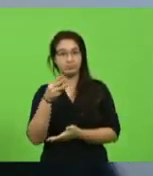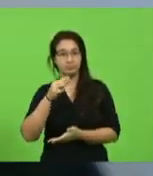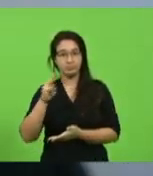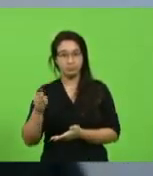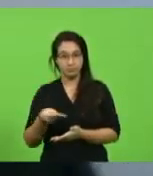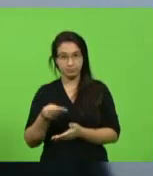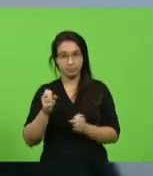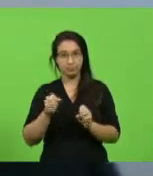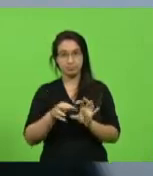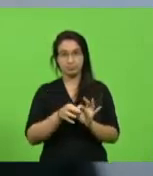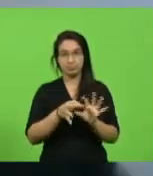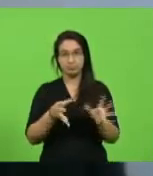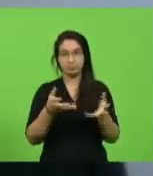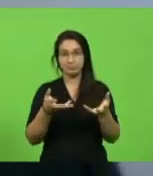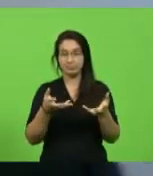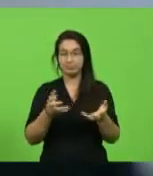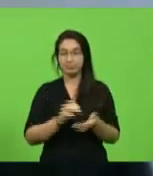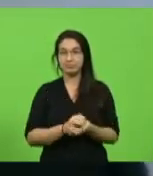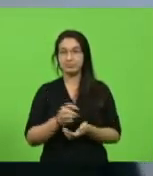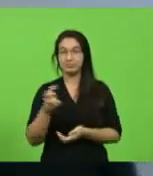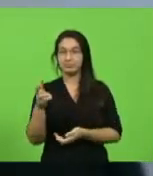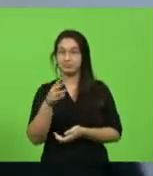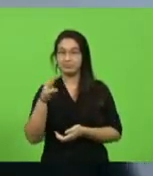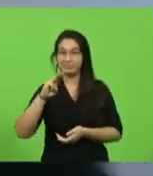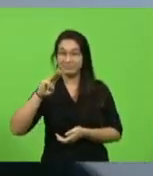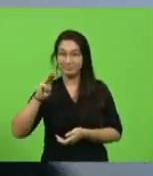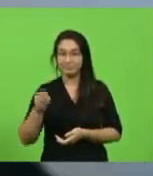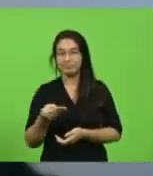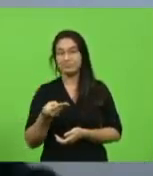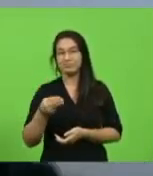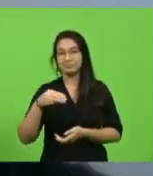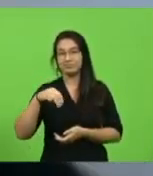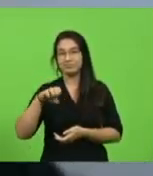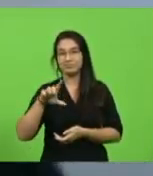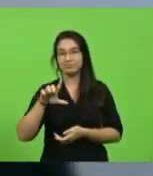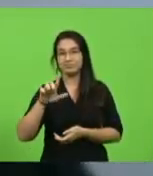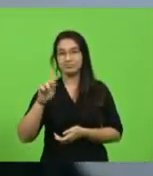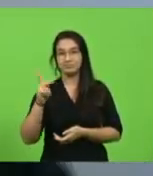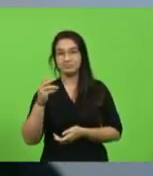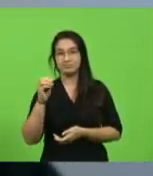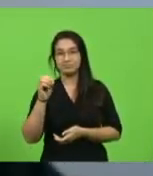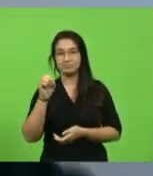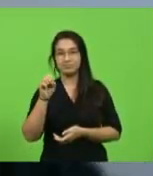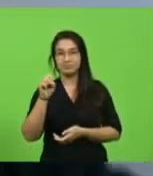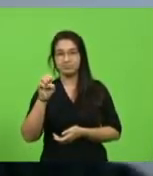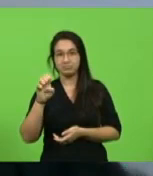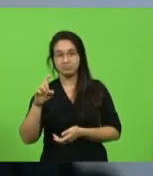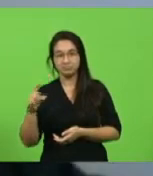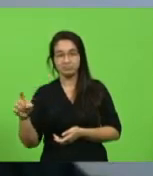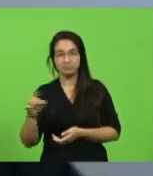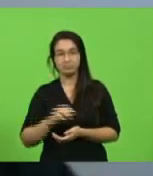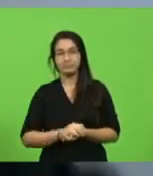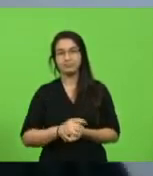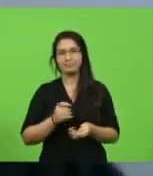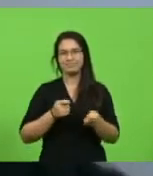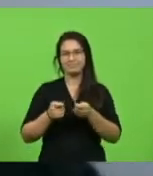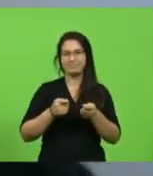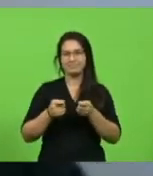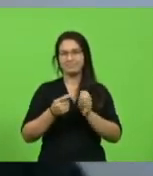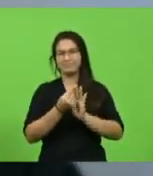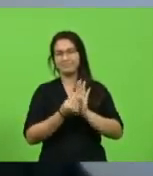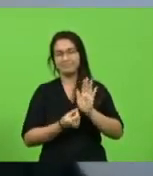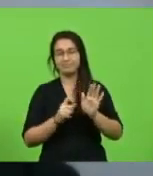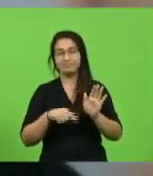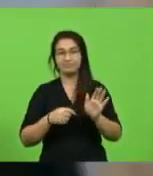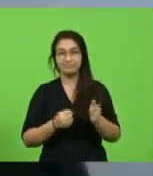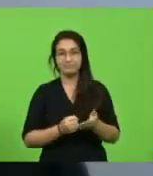milhões, repito, 33 milhões, foi necessário um remanejamento no orçamento que foi